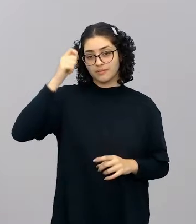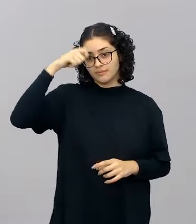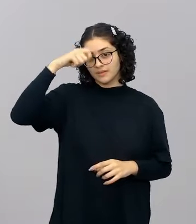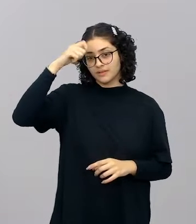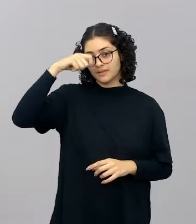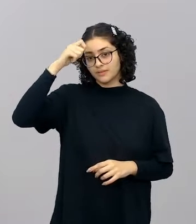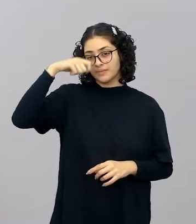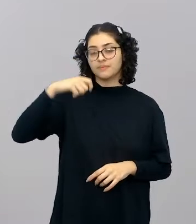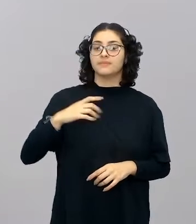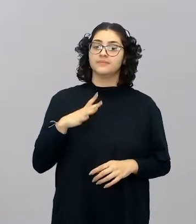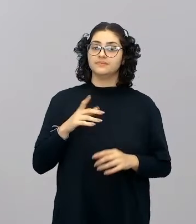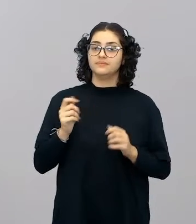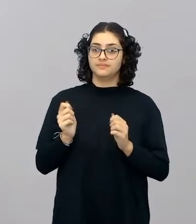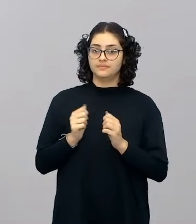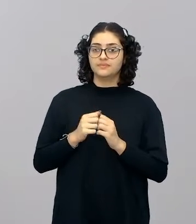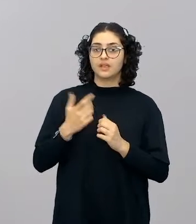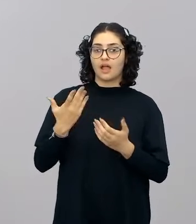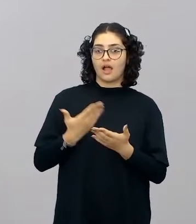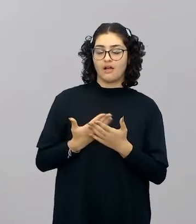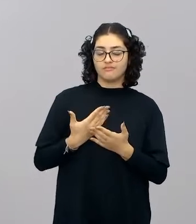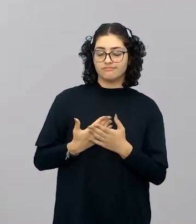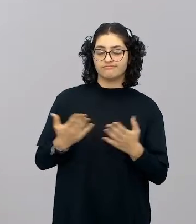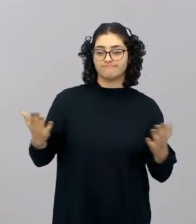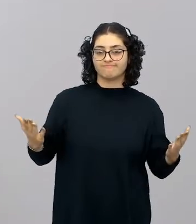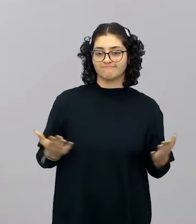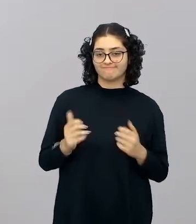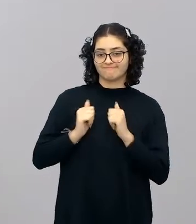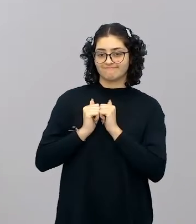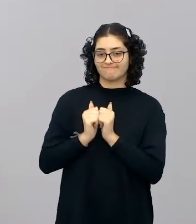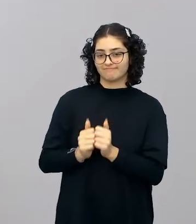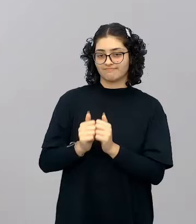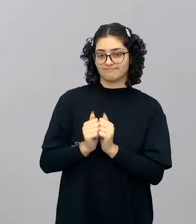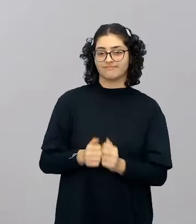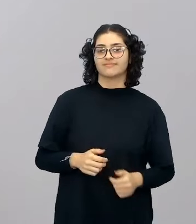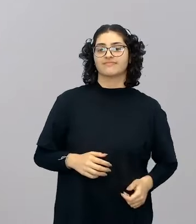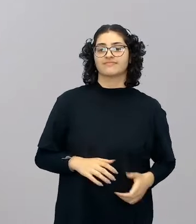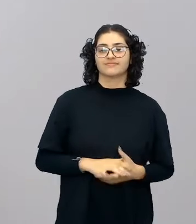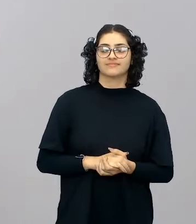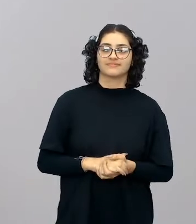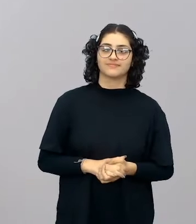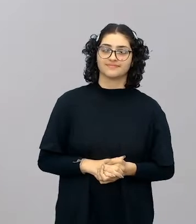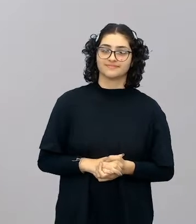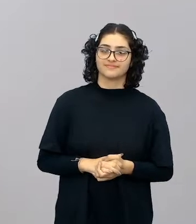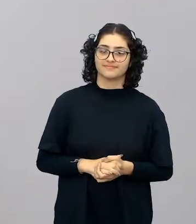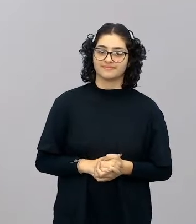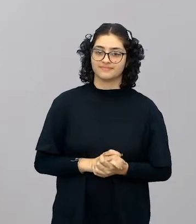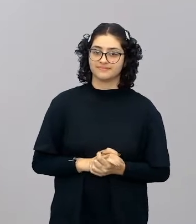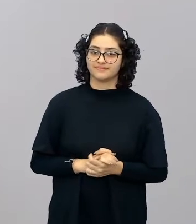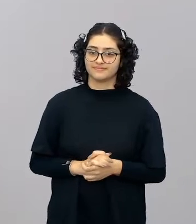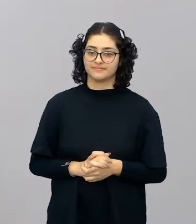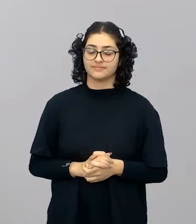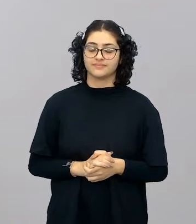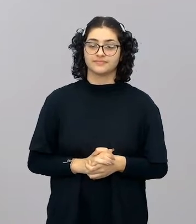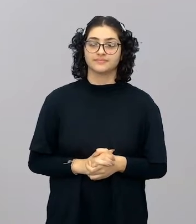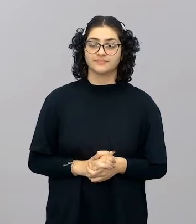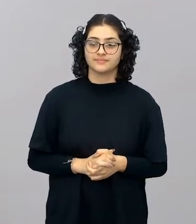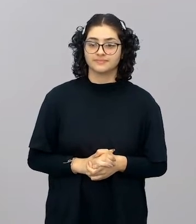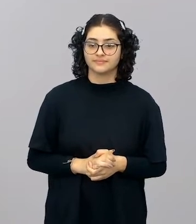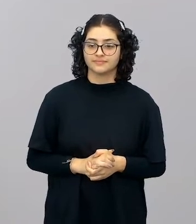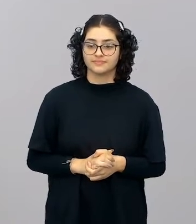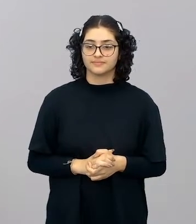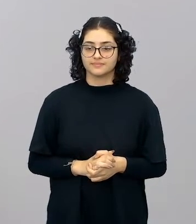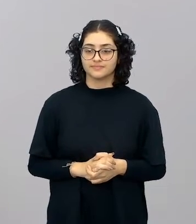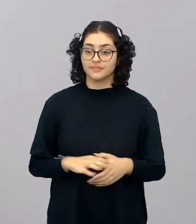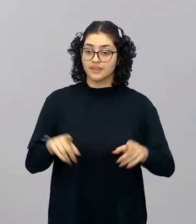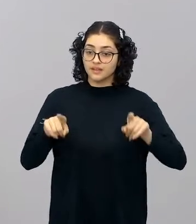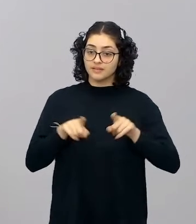vão então aí acompanhar a nossa aula de hoje. Muito obrigado, pessoal, por estar aí conosco. E